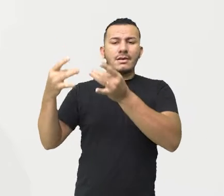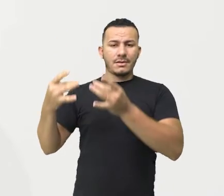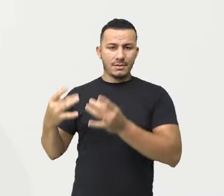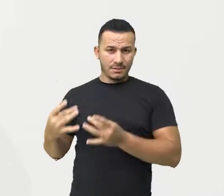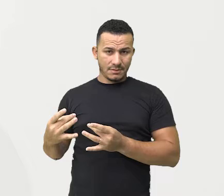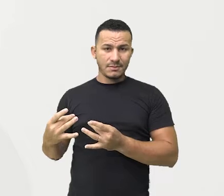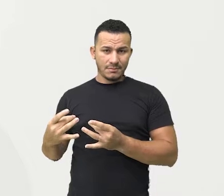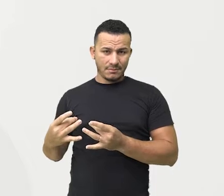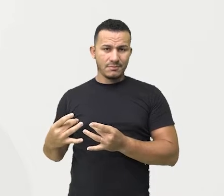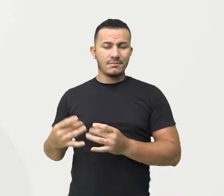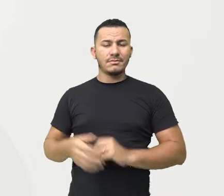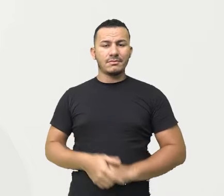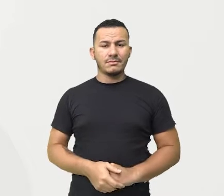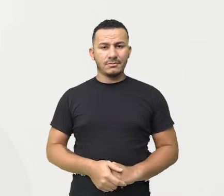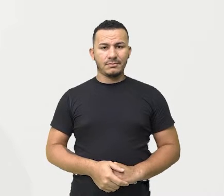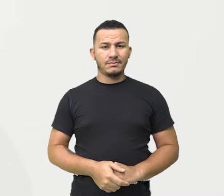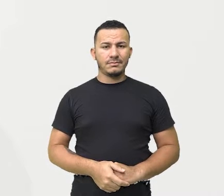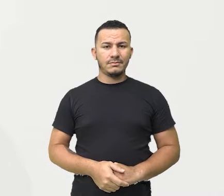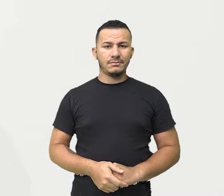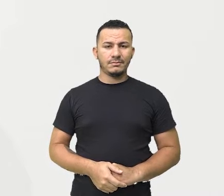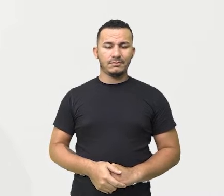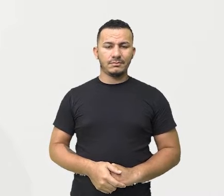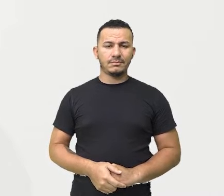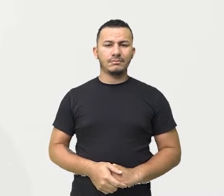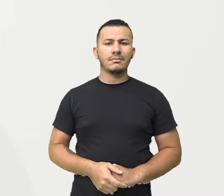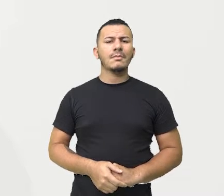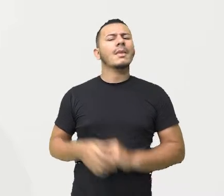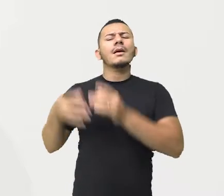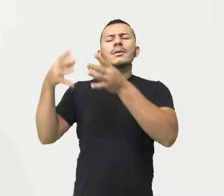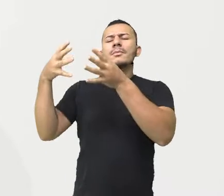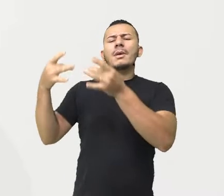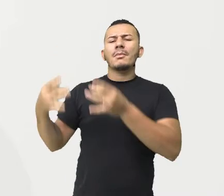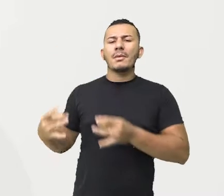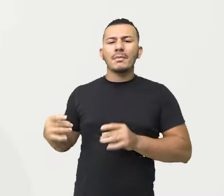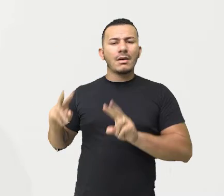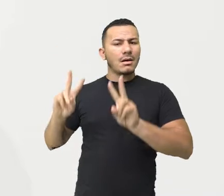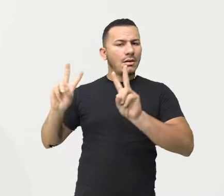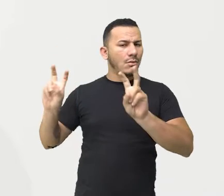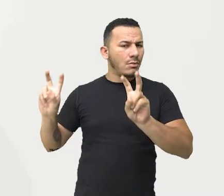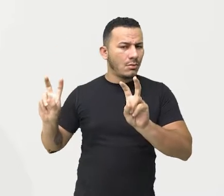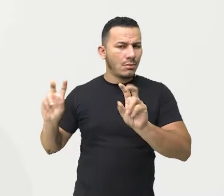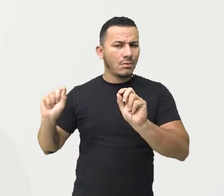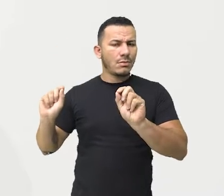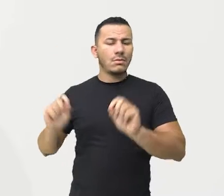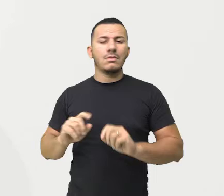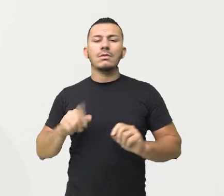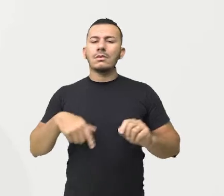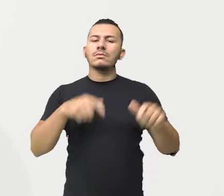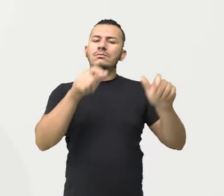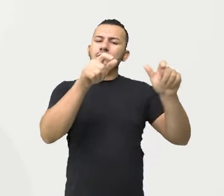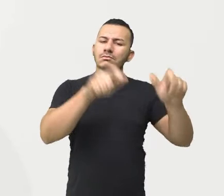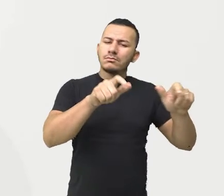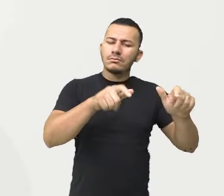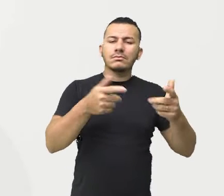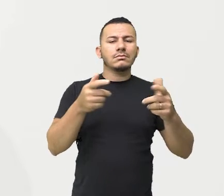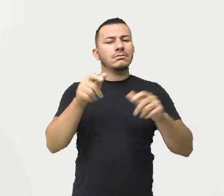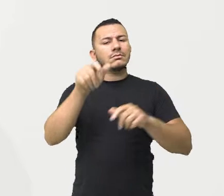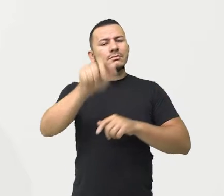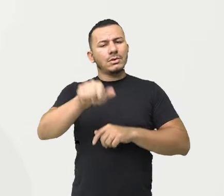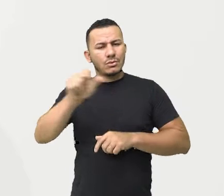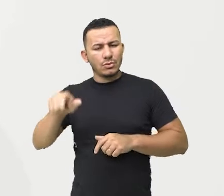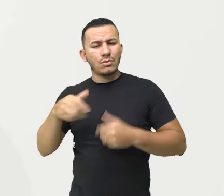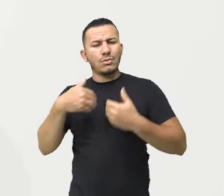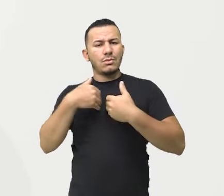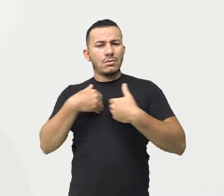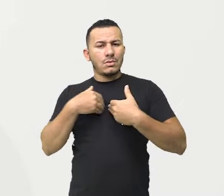dessa descrição minuciosa de lugares, de pessoas, enfim. Em